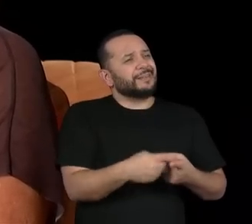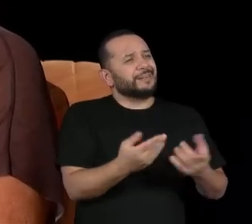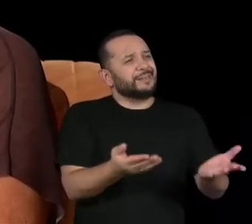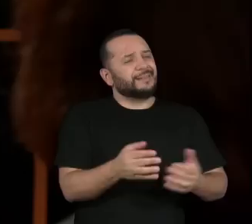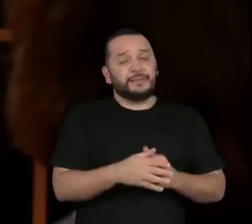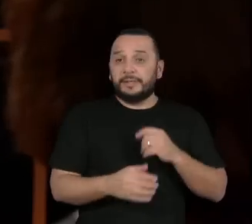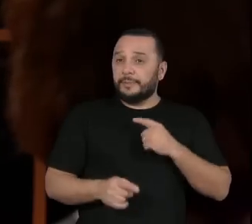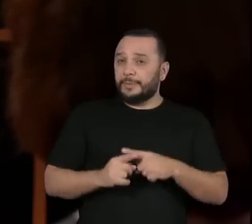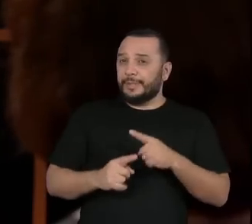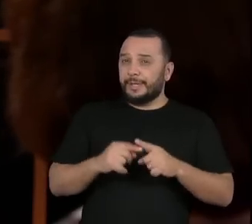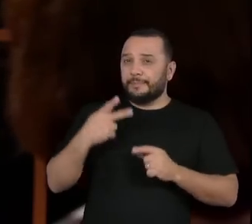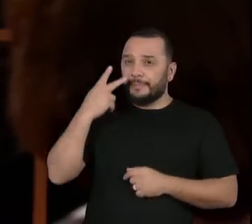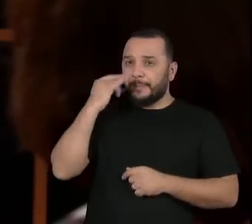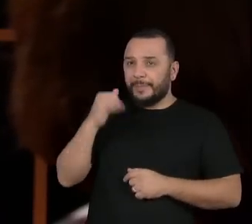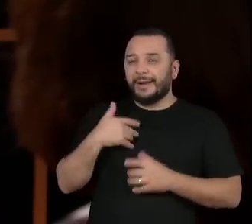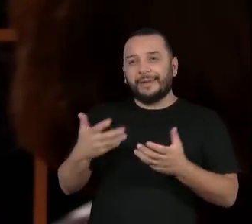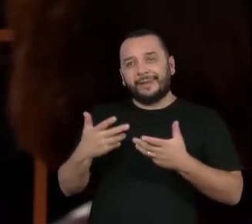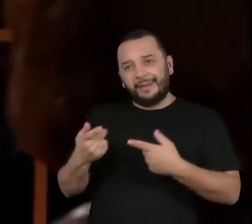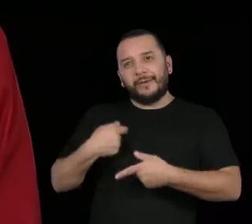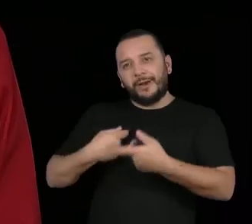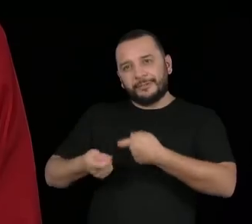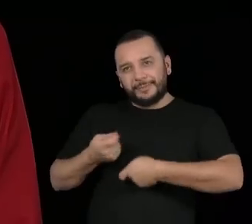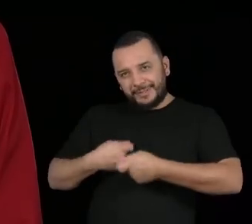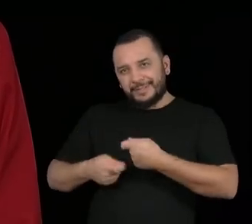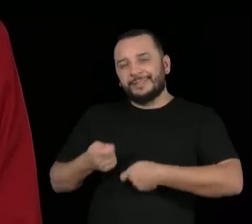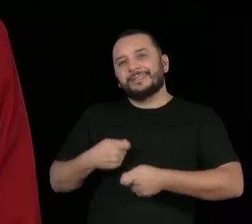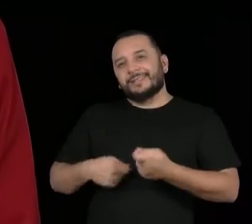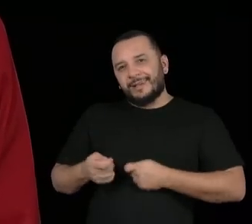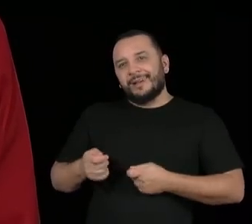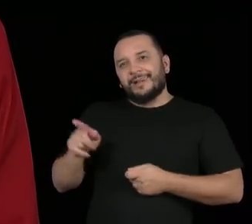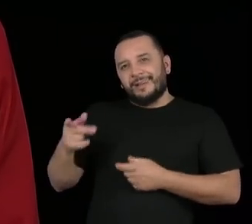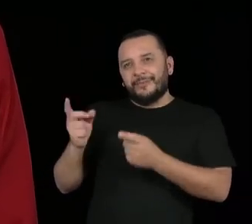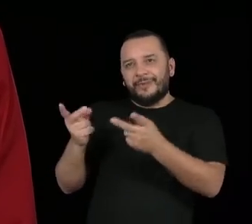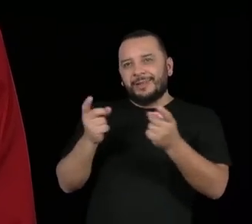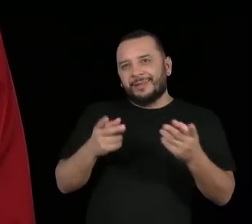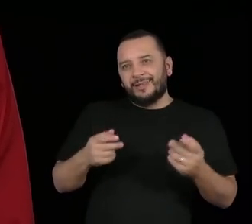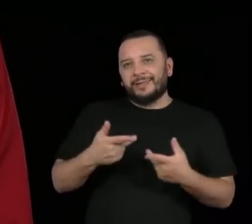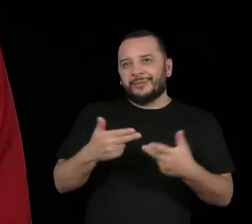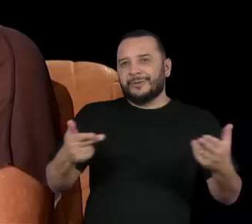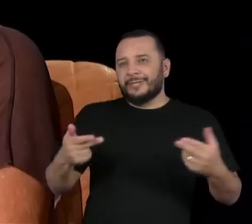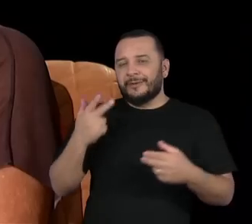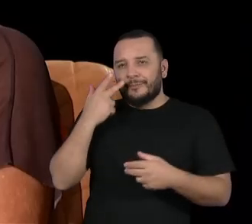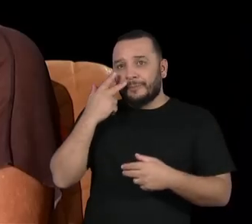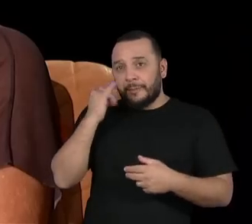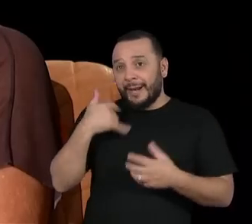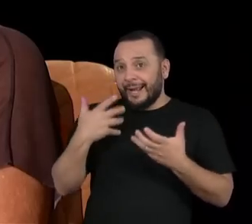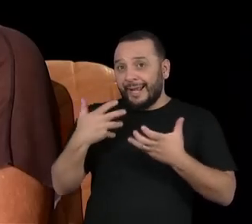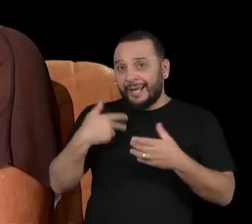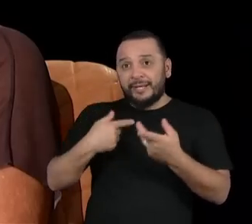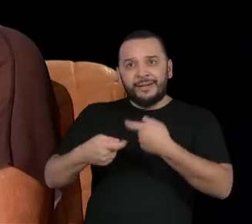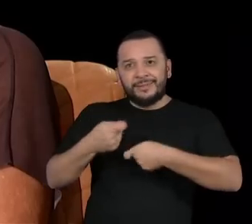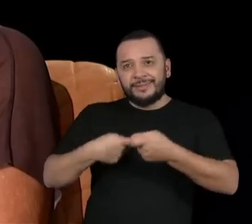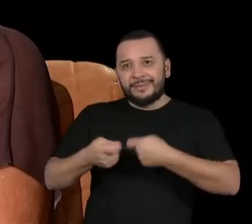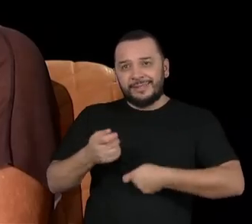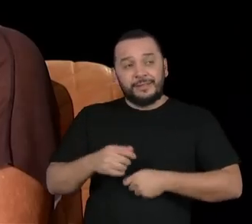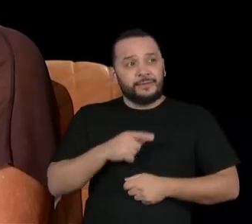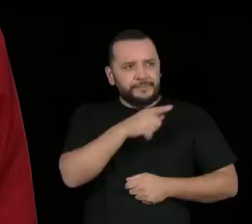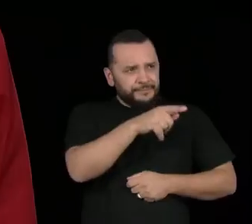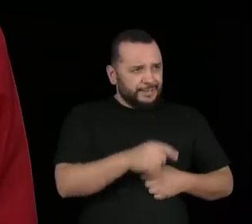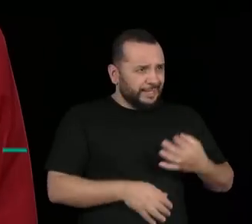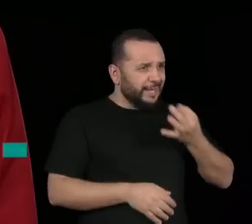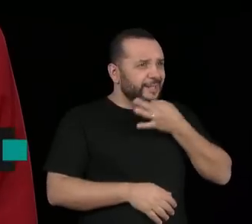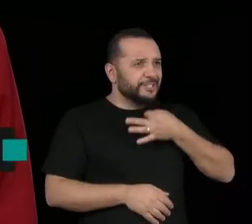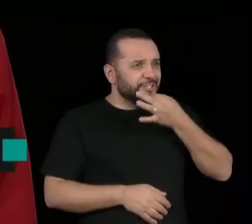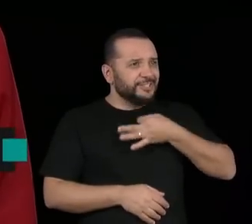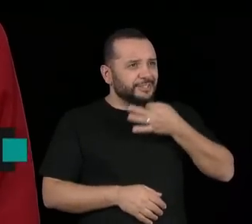administrasse a cantina dele. Tá. Agora, foi também em Caxias que você teve o seu primeiro contato